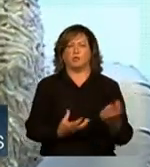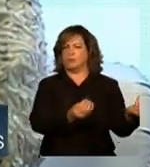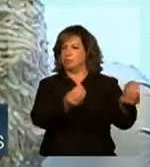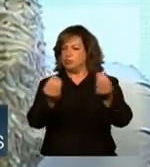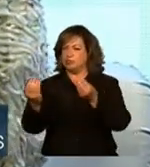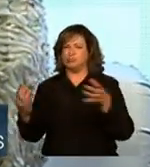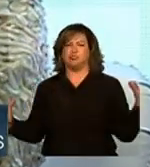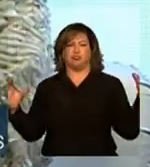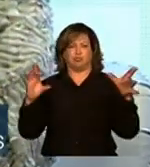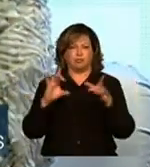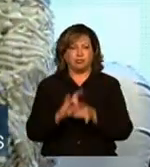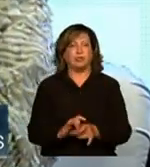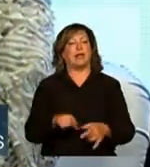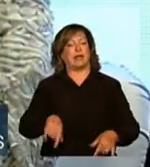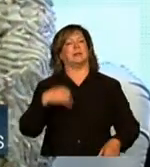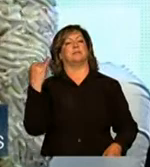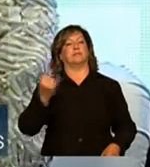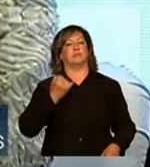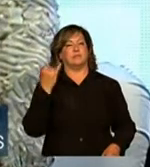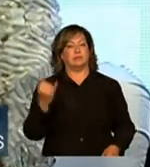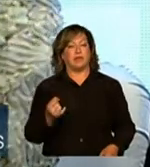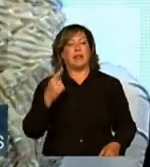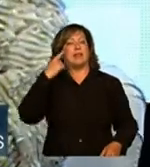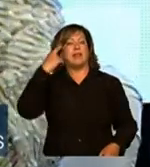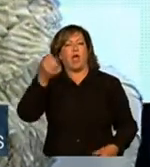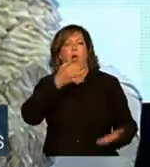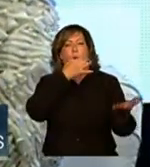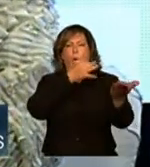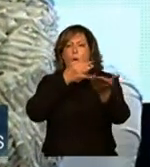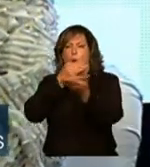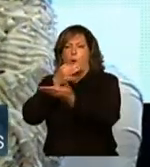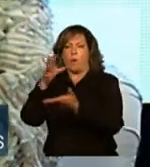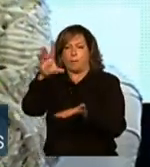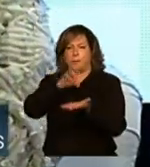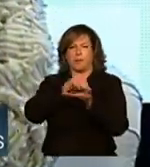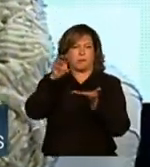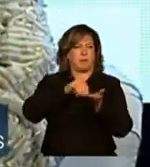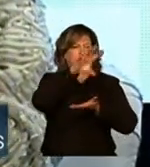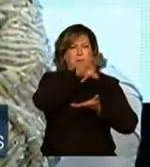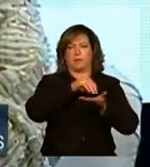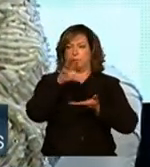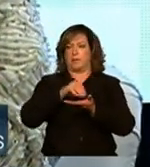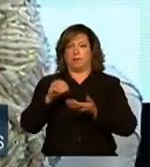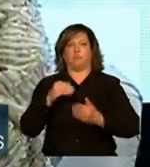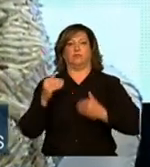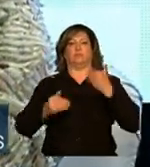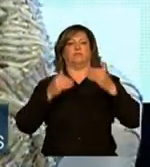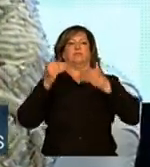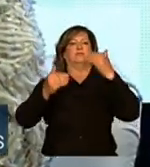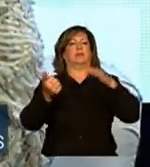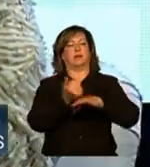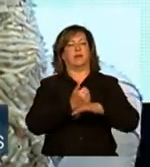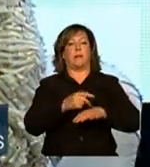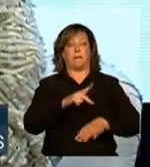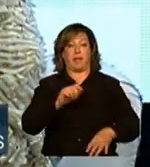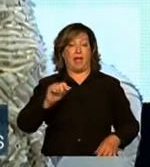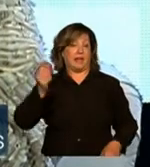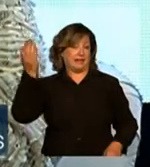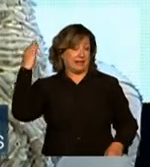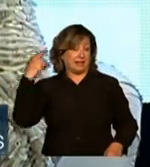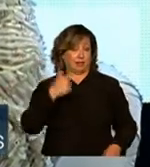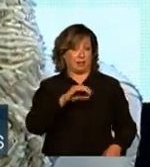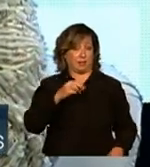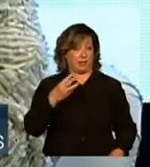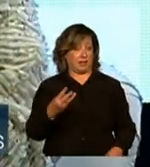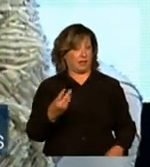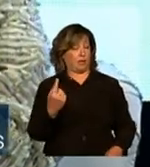permite que esse embate ele gere ideias, certo? E essas ideias venham evoluindo. O PA lá de 2003